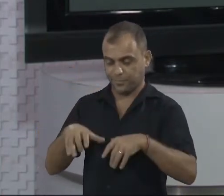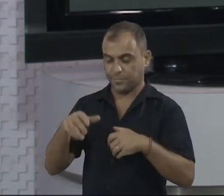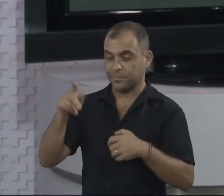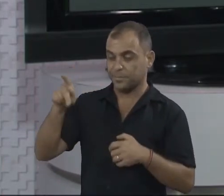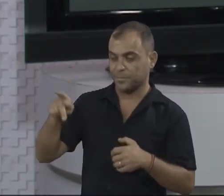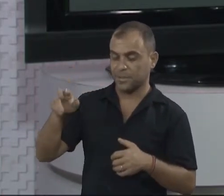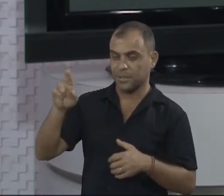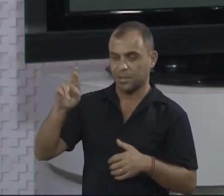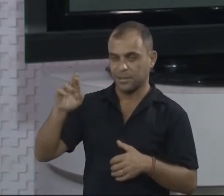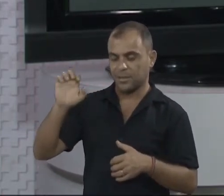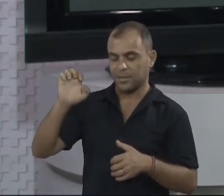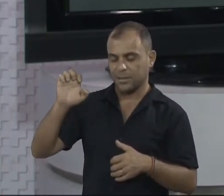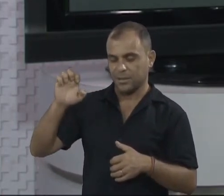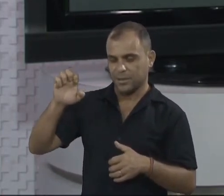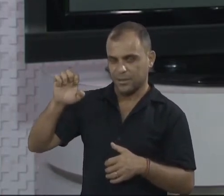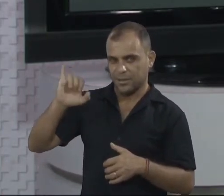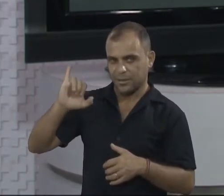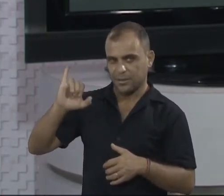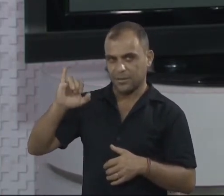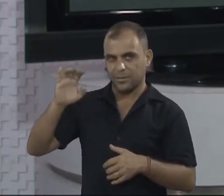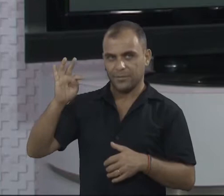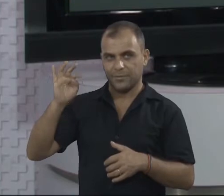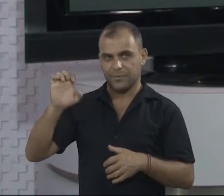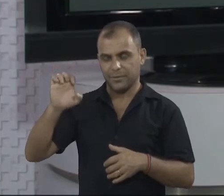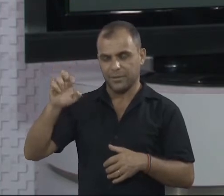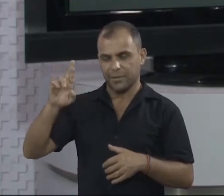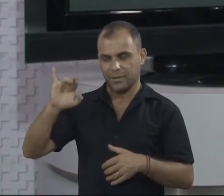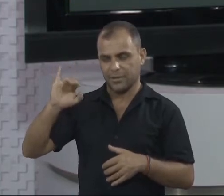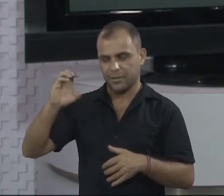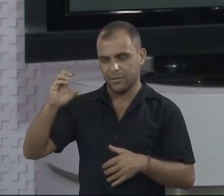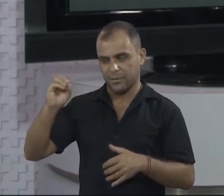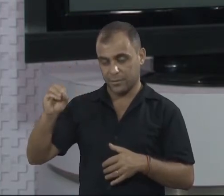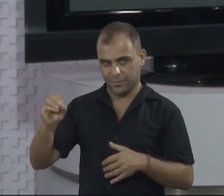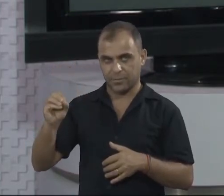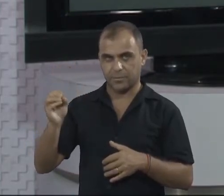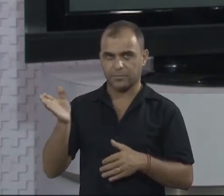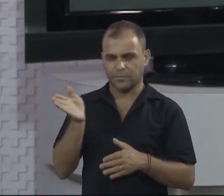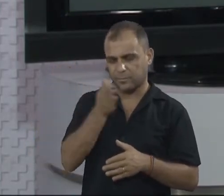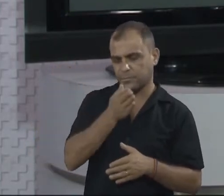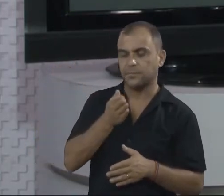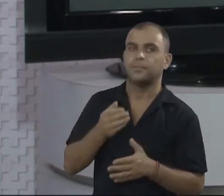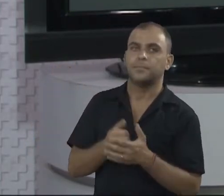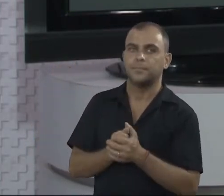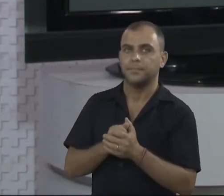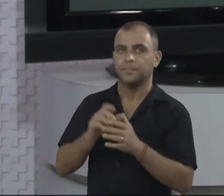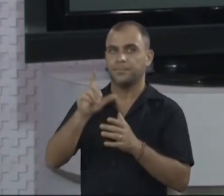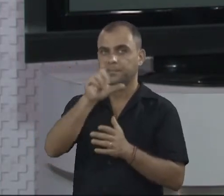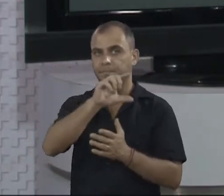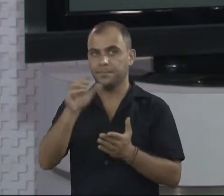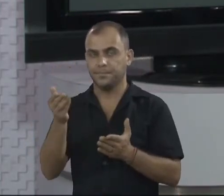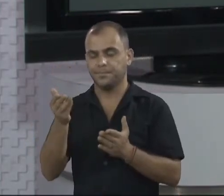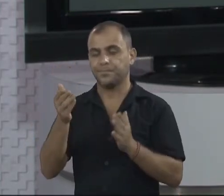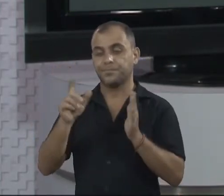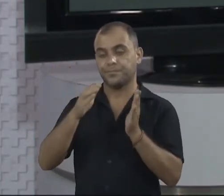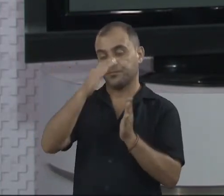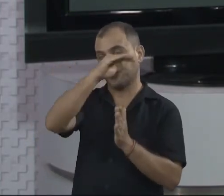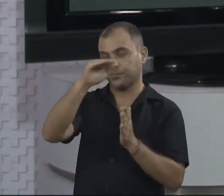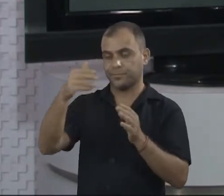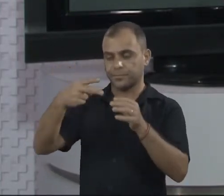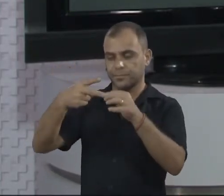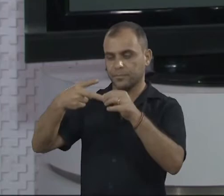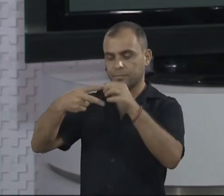Como eu falei, tem o sistema central lá, formado pelo encéfalo e pela medula, e agora o sistema periférico. O sistema periférico ele é dividido em